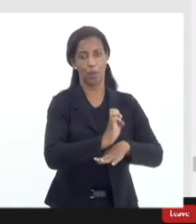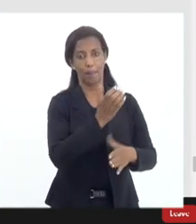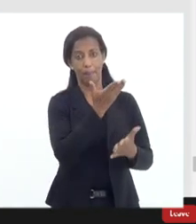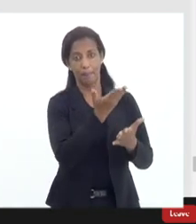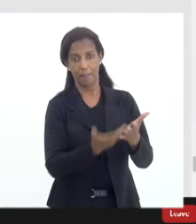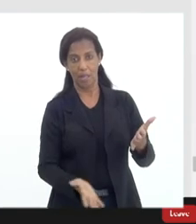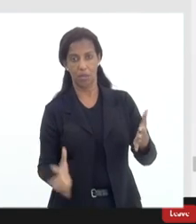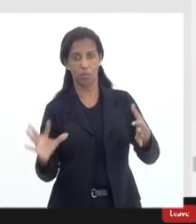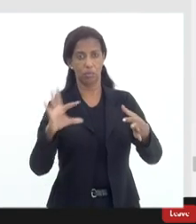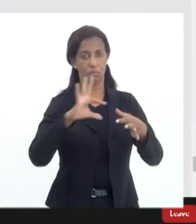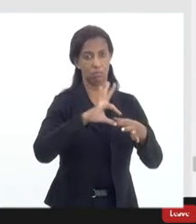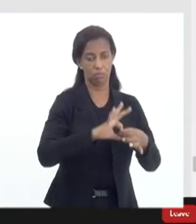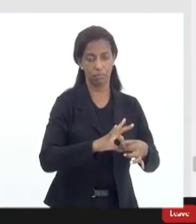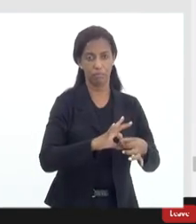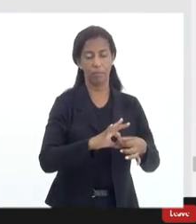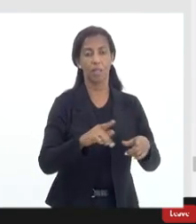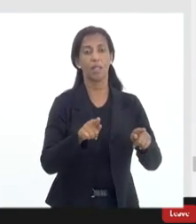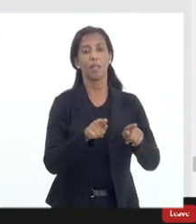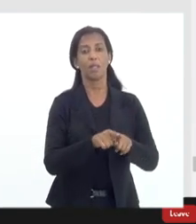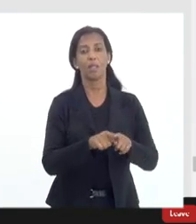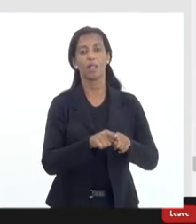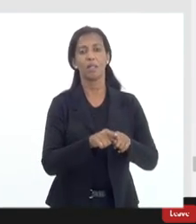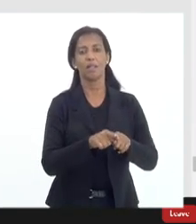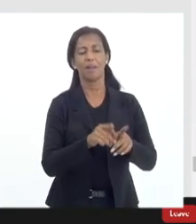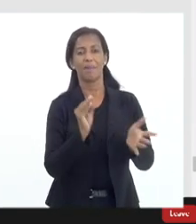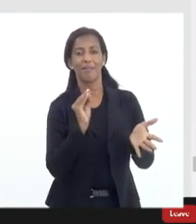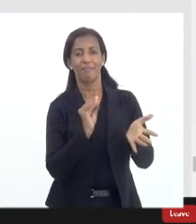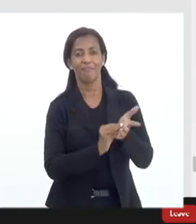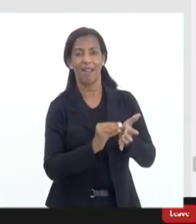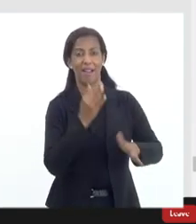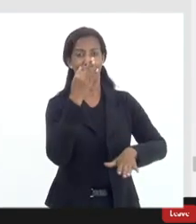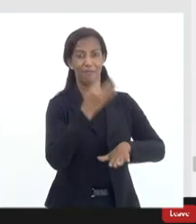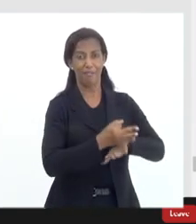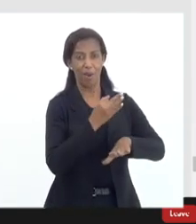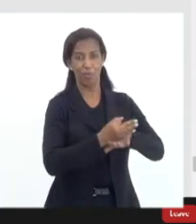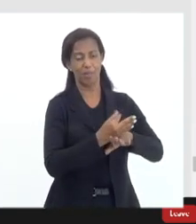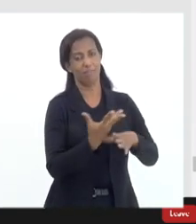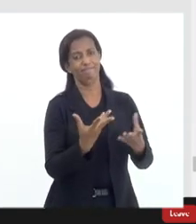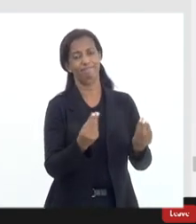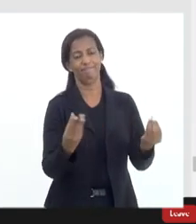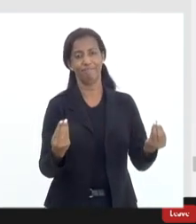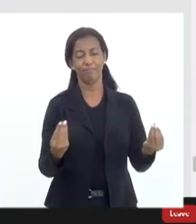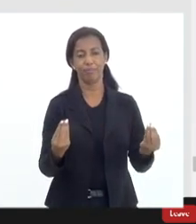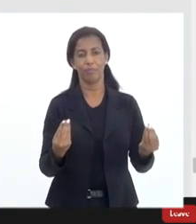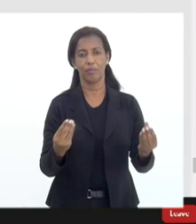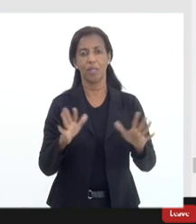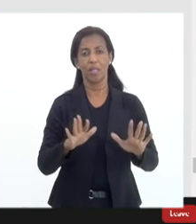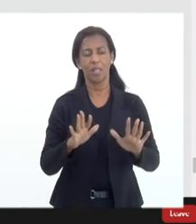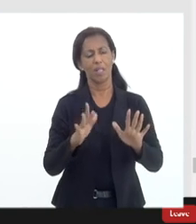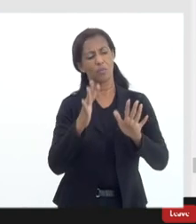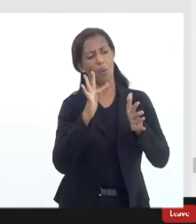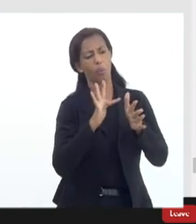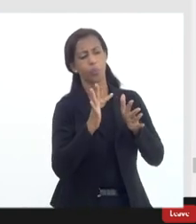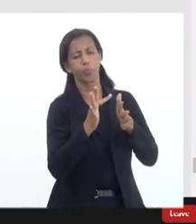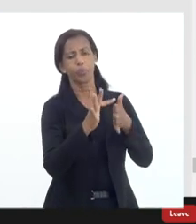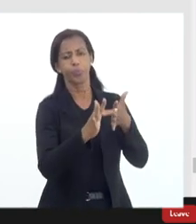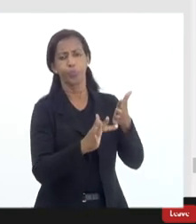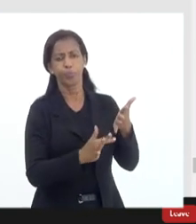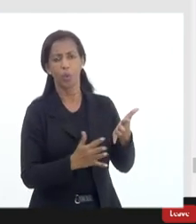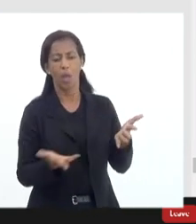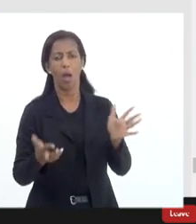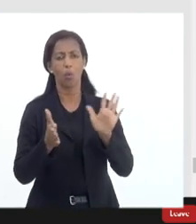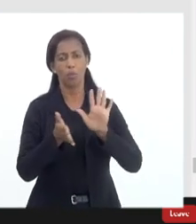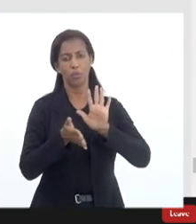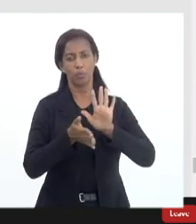de vínculo e, né, a evasão escolar vão ser crescentes. Então, isso foi um dos pontos que a gente apontou nesse relatório, algumas